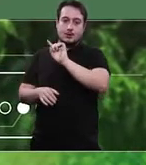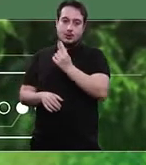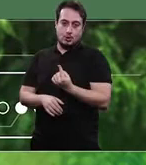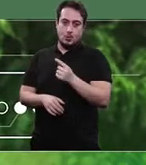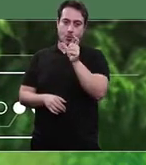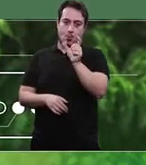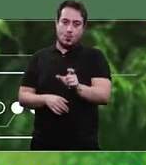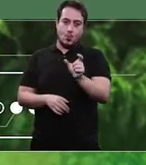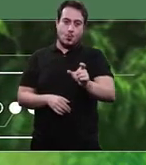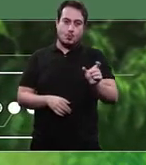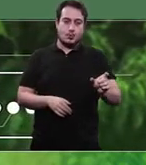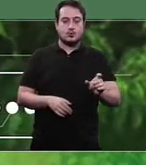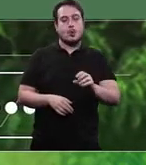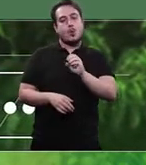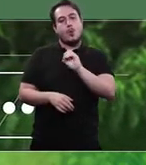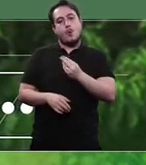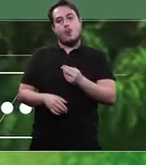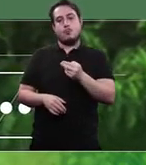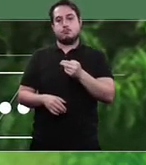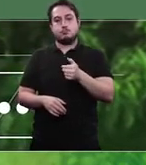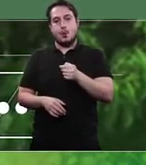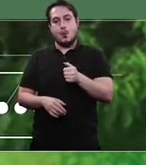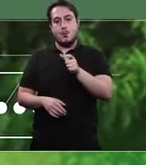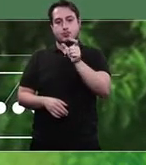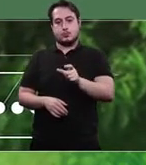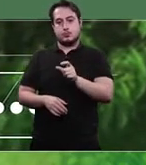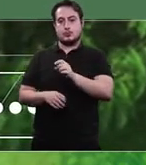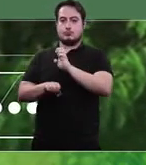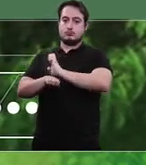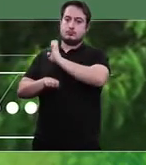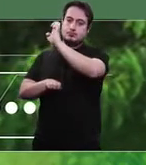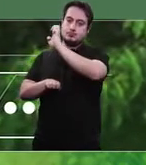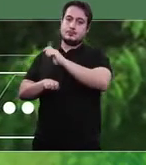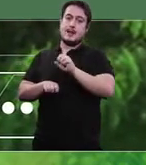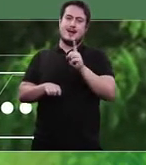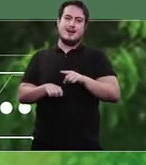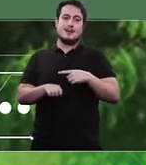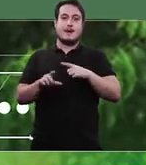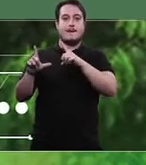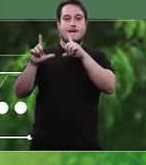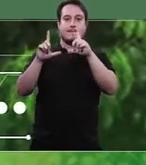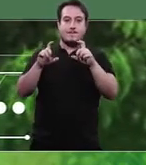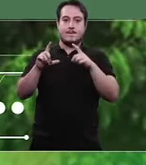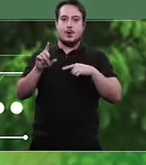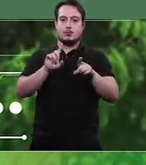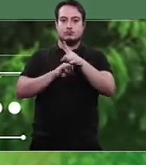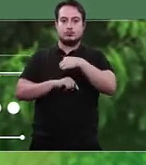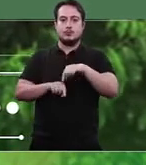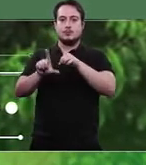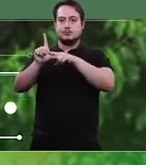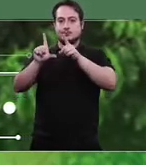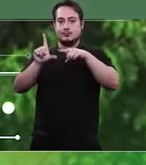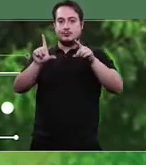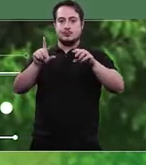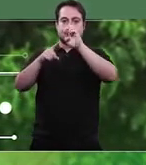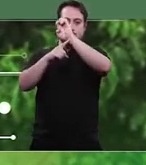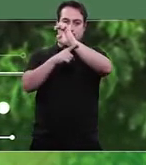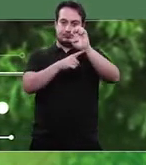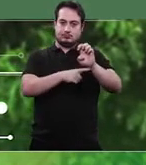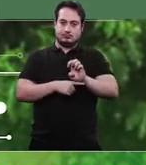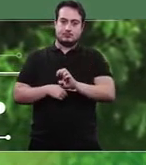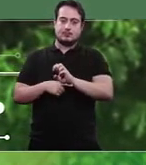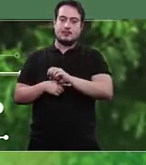em poucos produtos de exportação. Então essa é, digamos, a foto na distribuição por estados